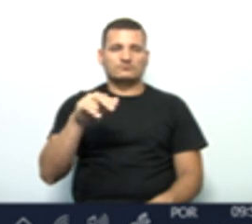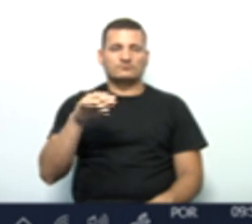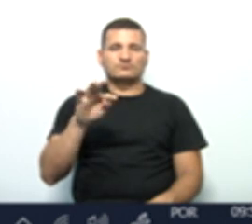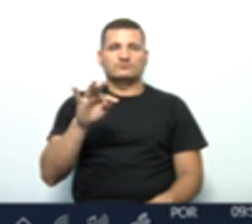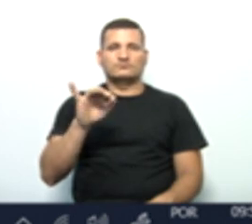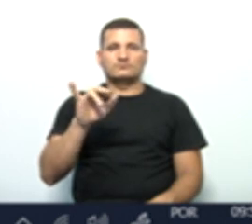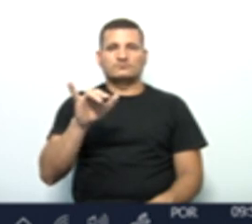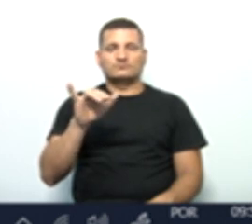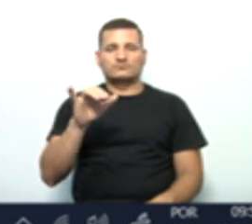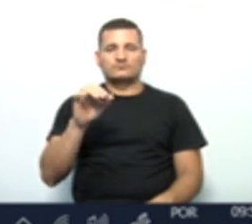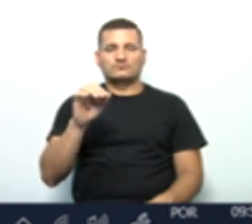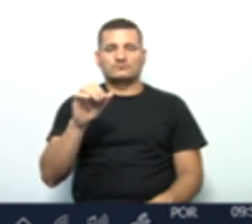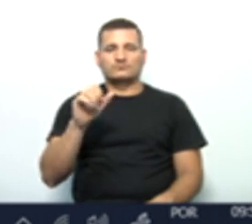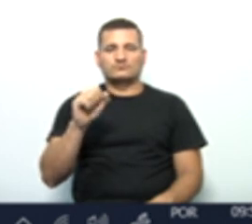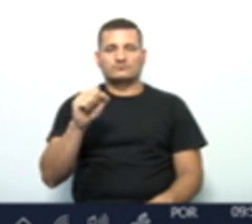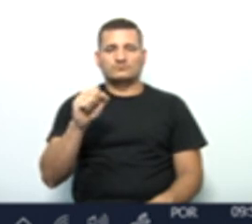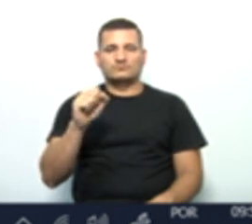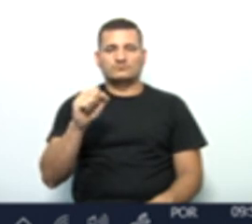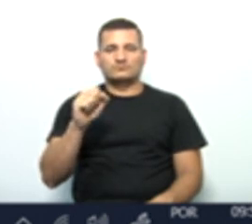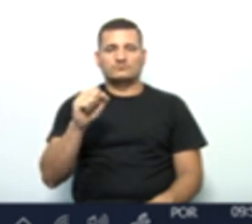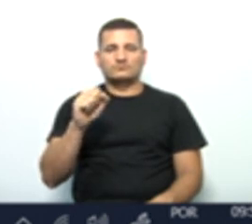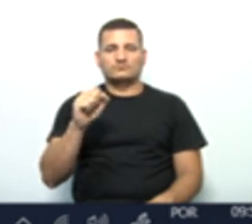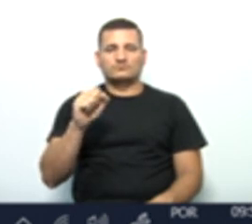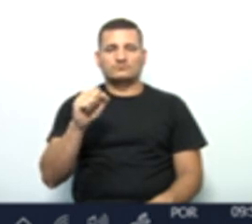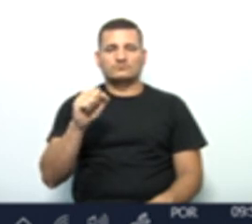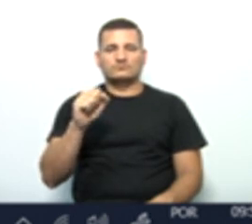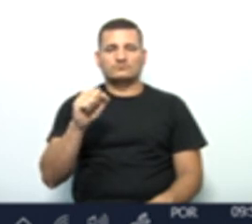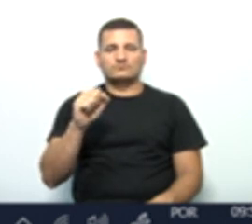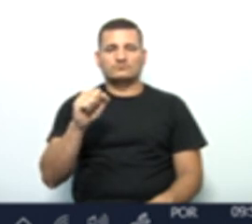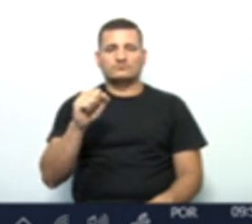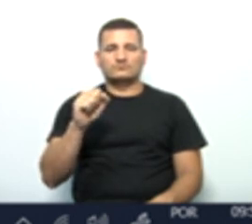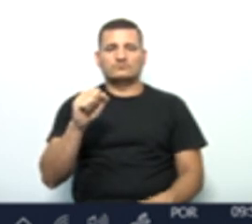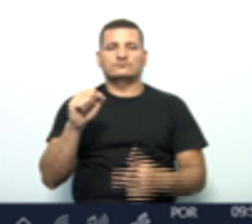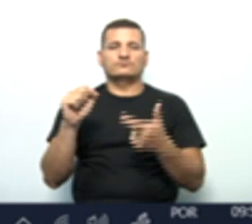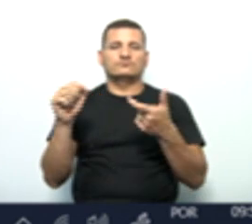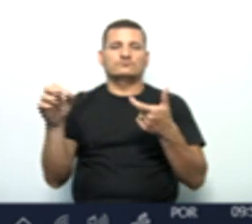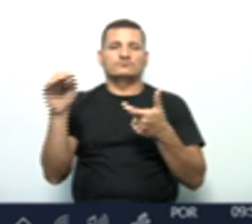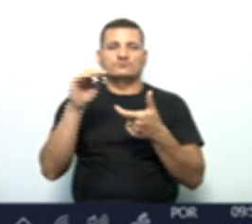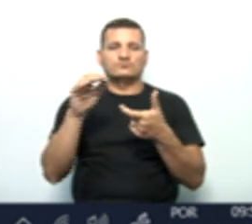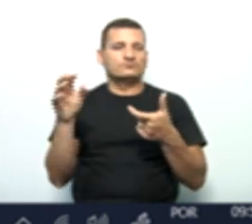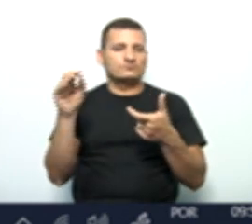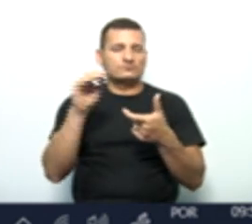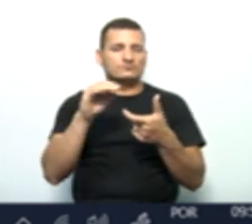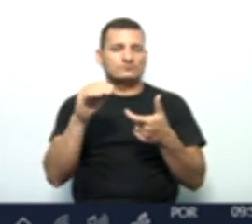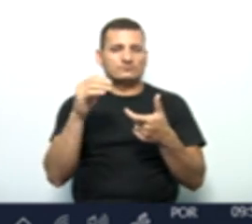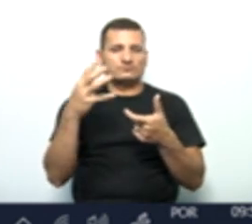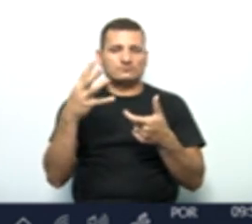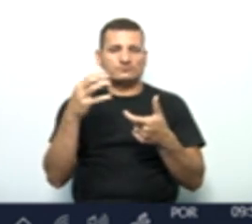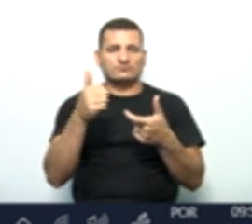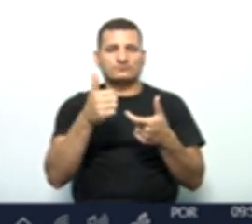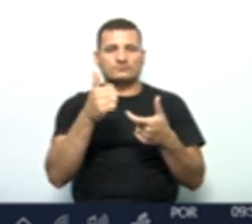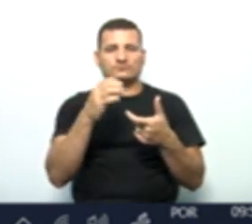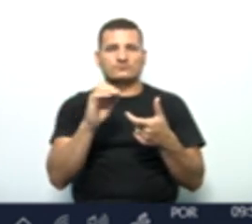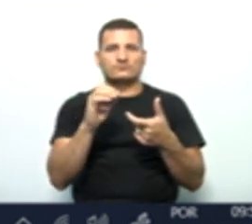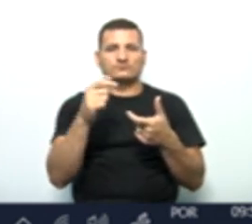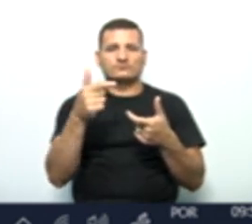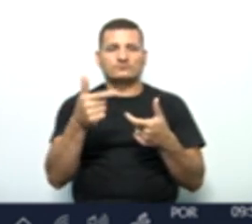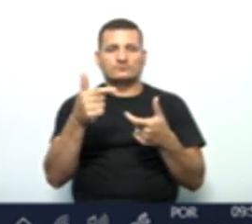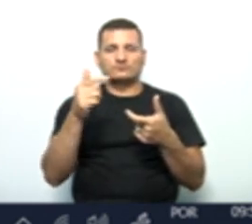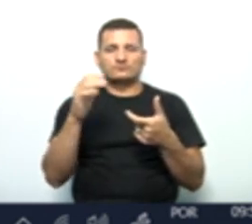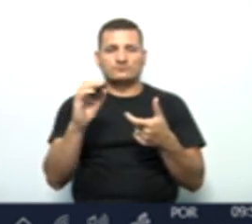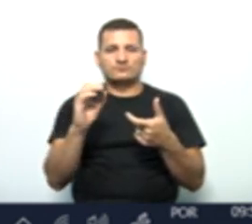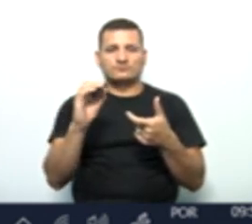inteiros. Ela vai receber 4 posições, 10, 20,